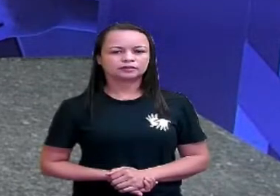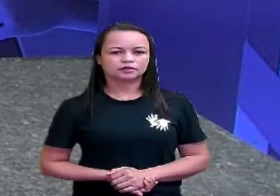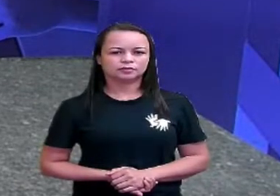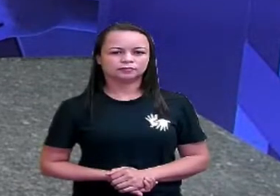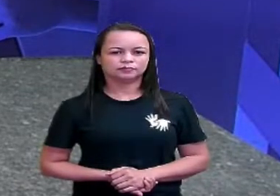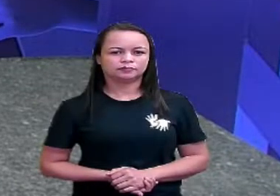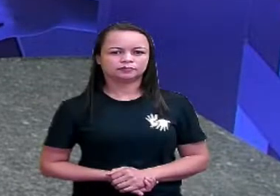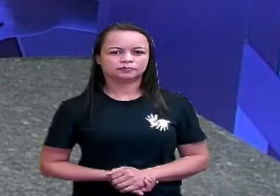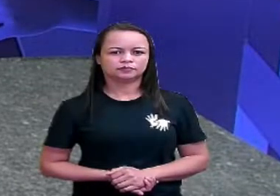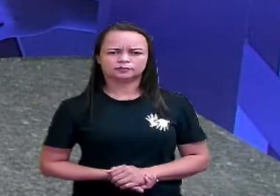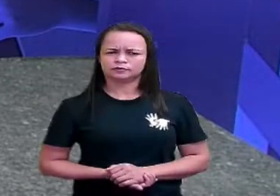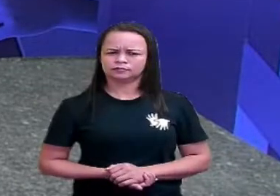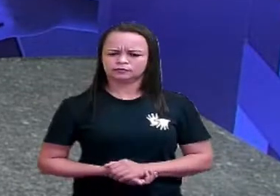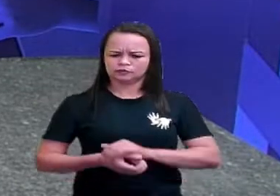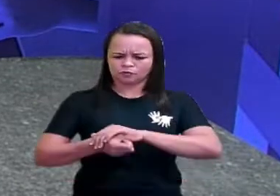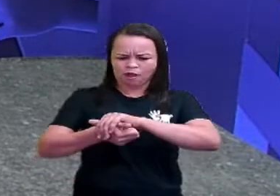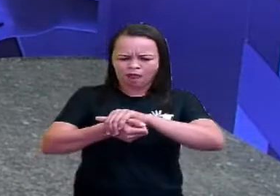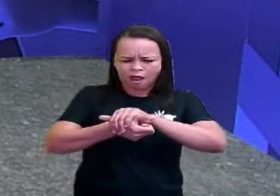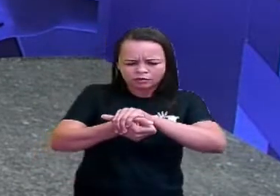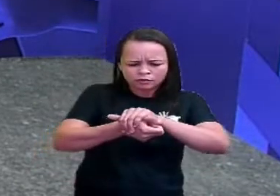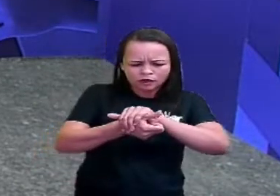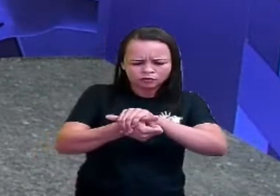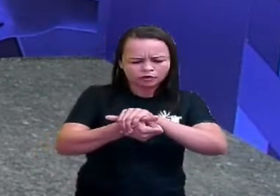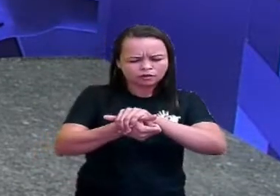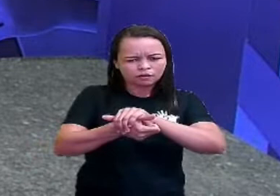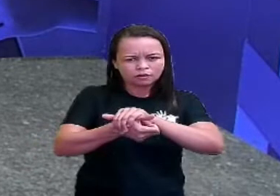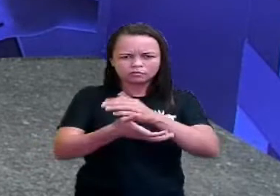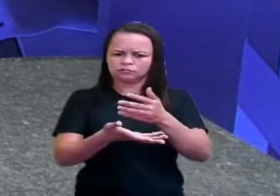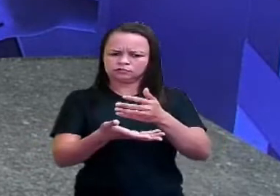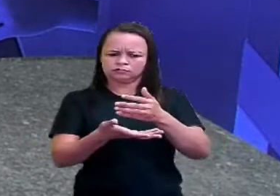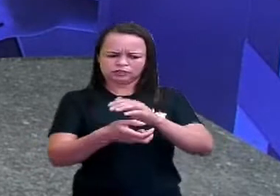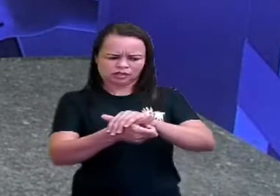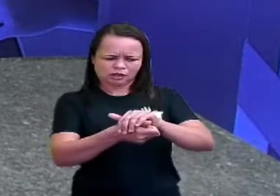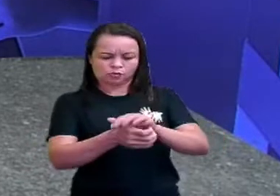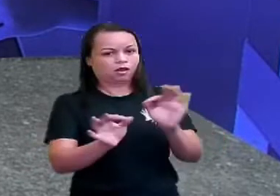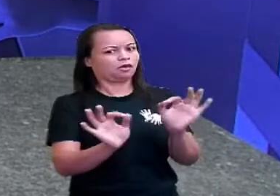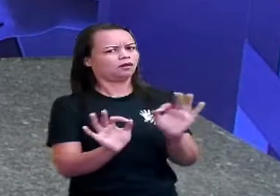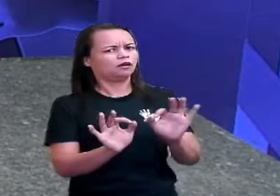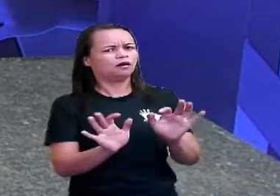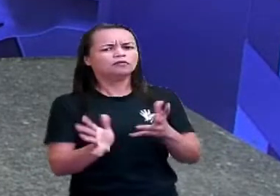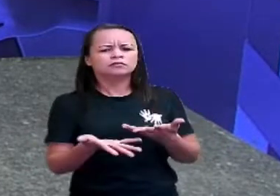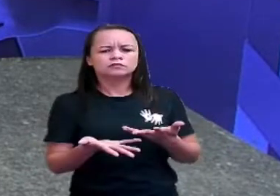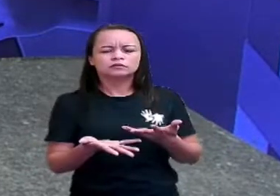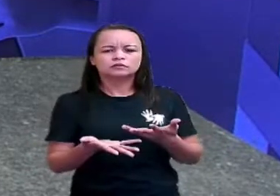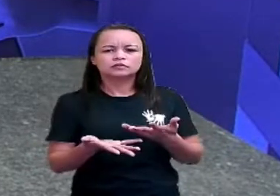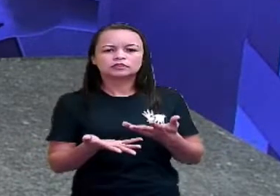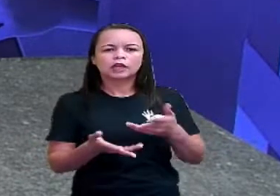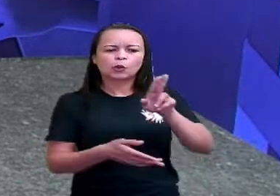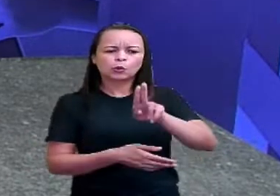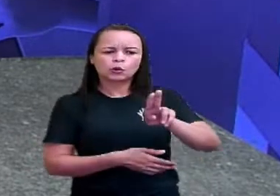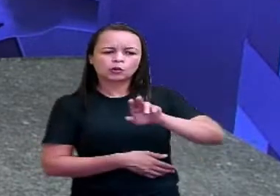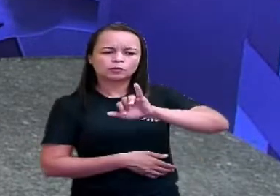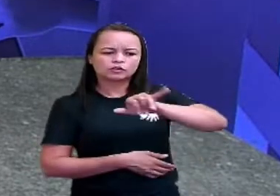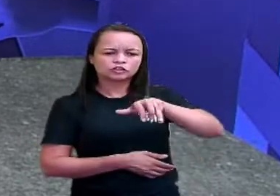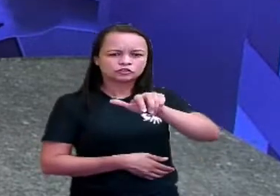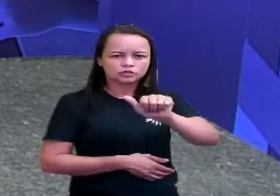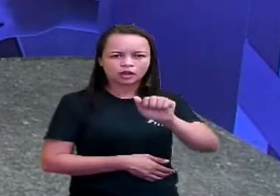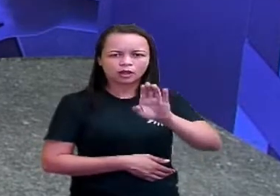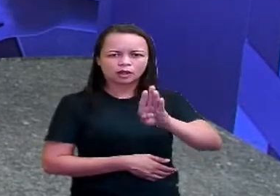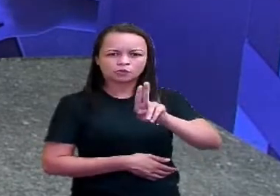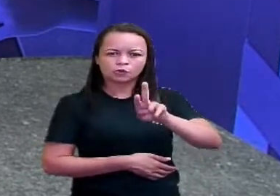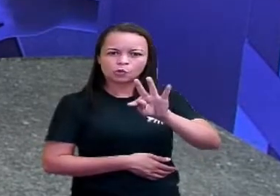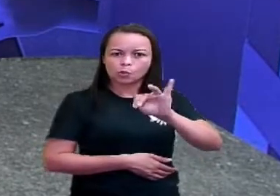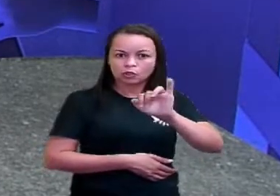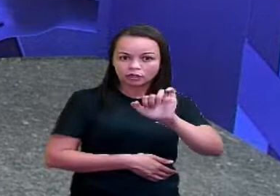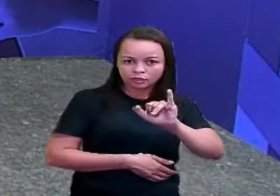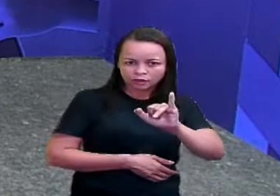Uma tartaruga? Peraí, tartaruga não. É um jabuti. Pois é, ele